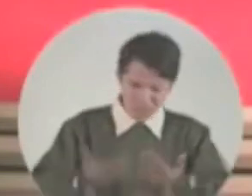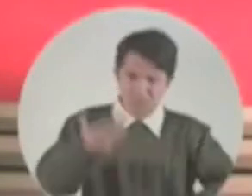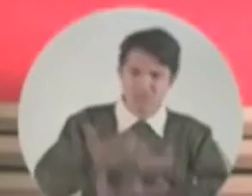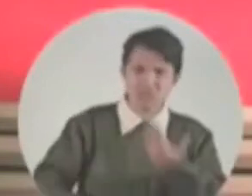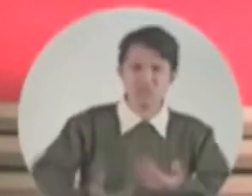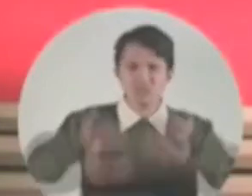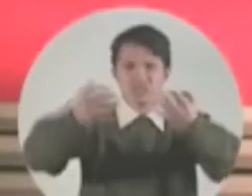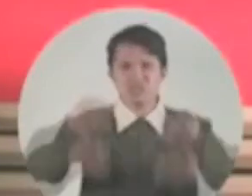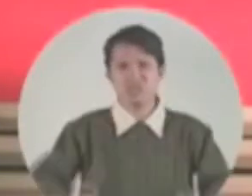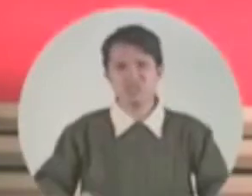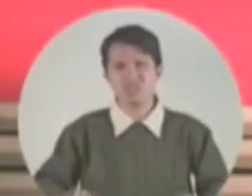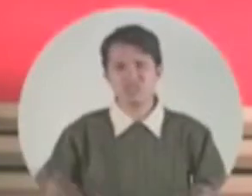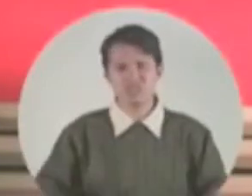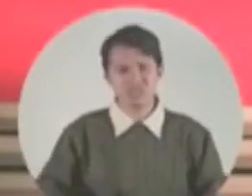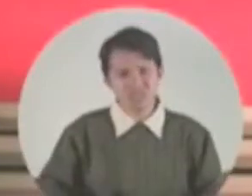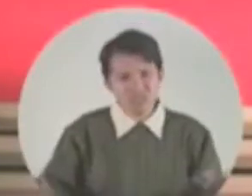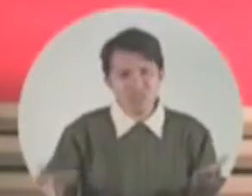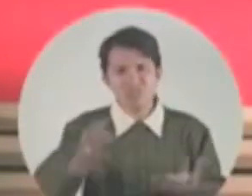Qualquer coisa.